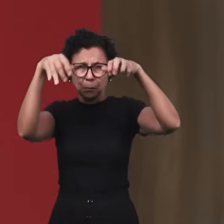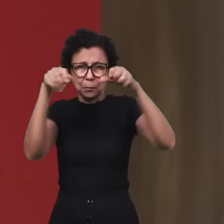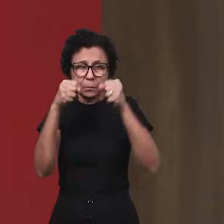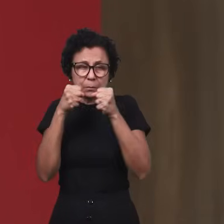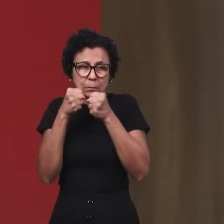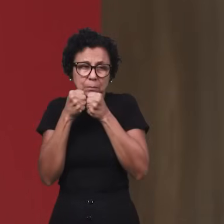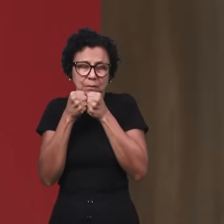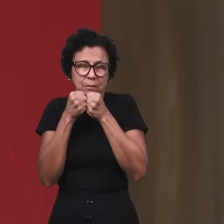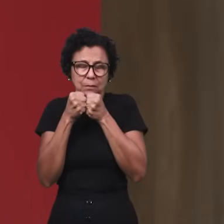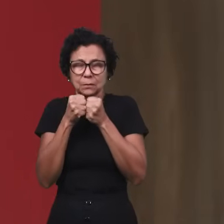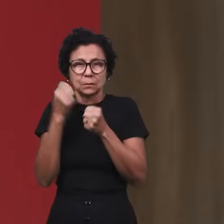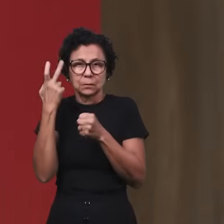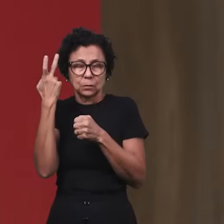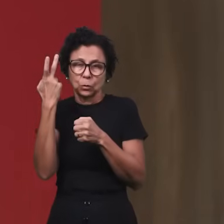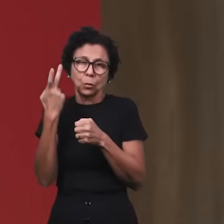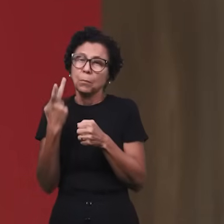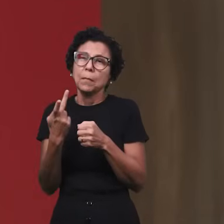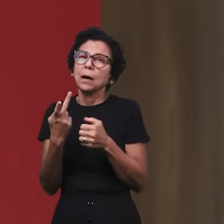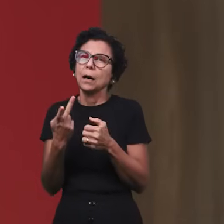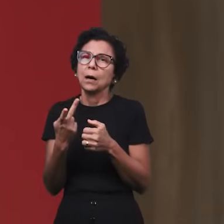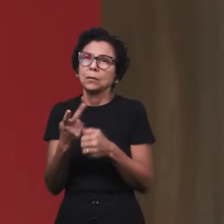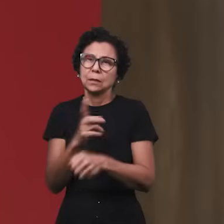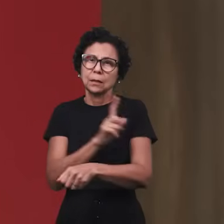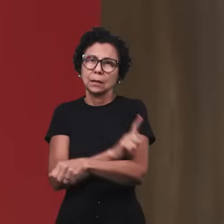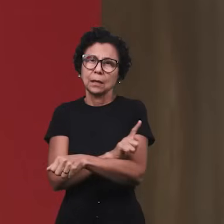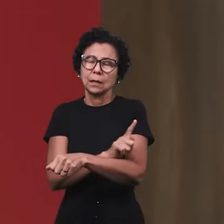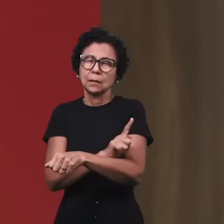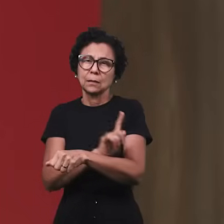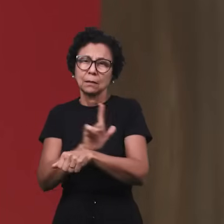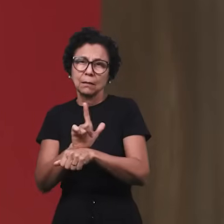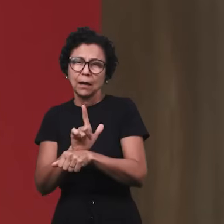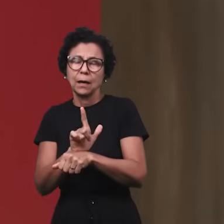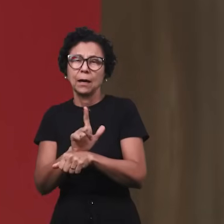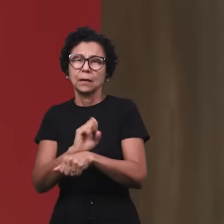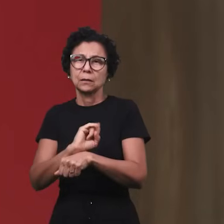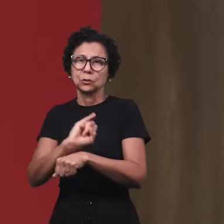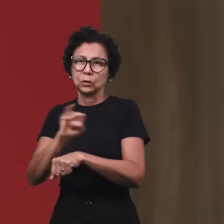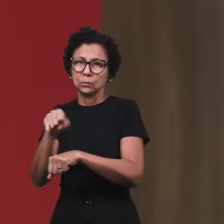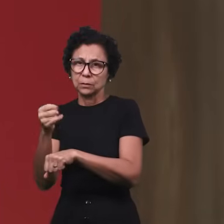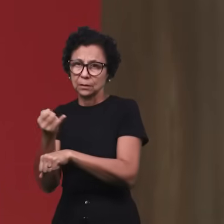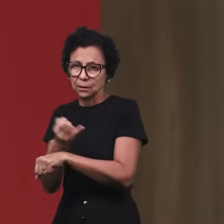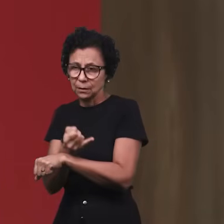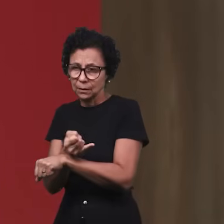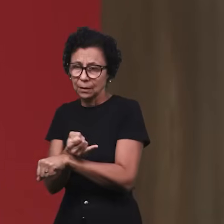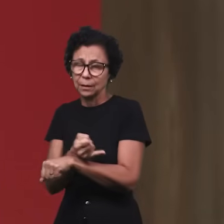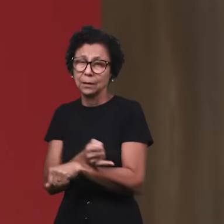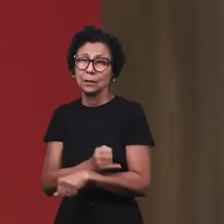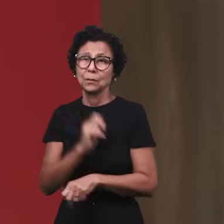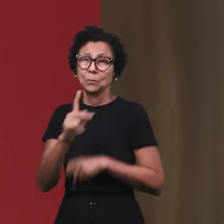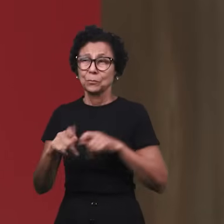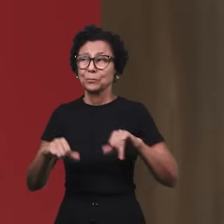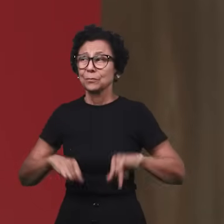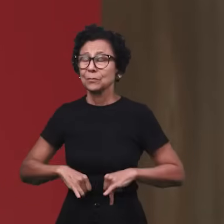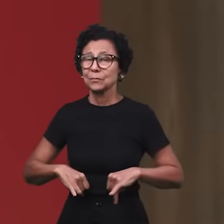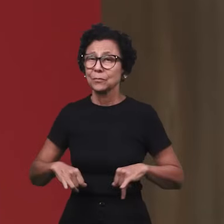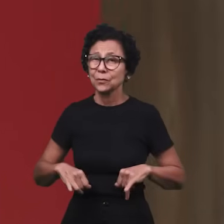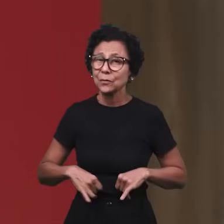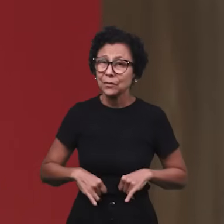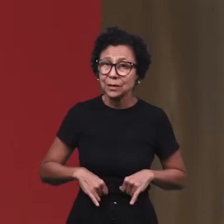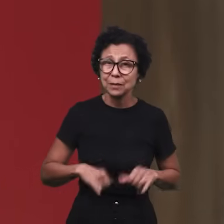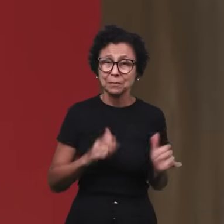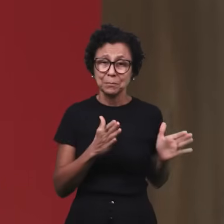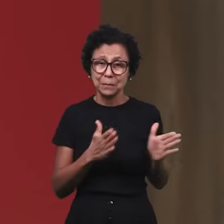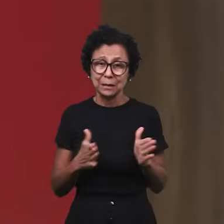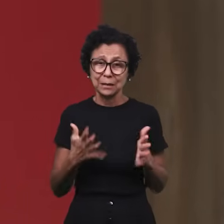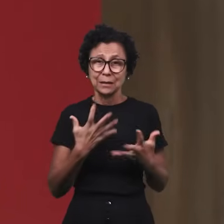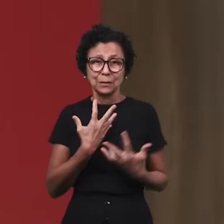muito comum nevar no inverno. E era um período assim, de sofrimento muito grande. Era